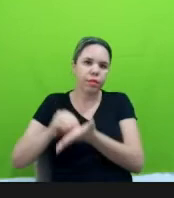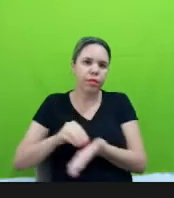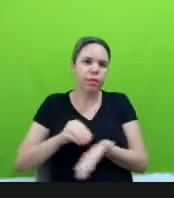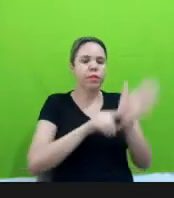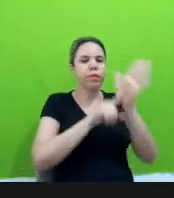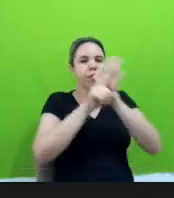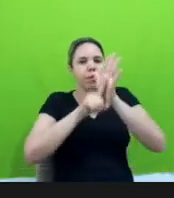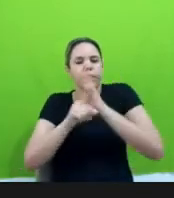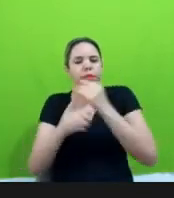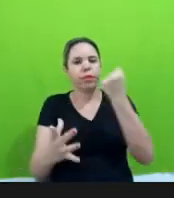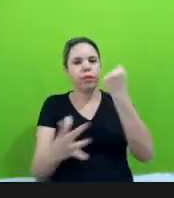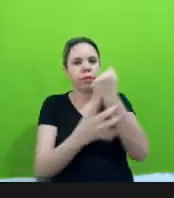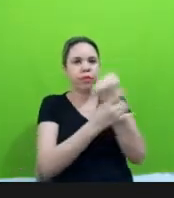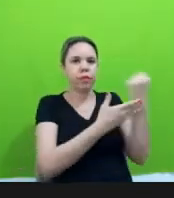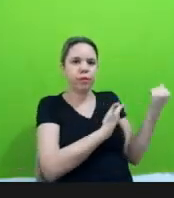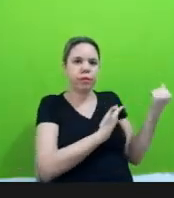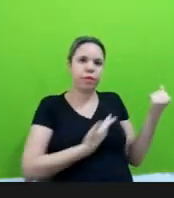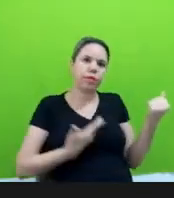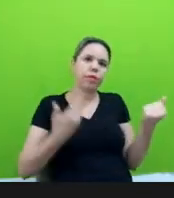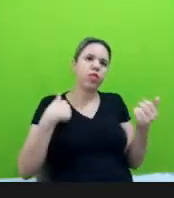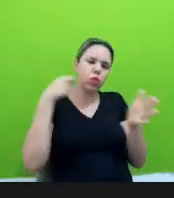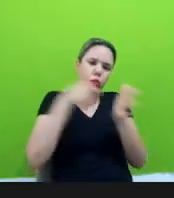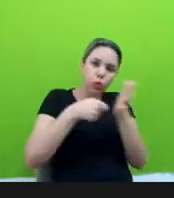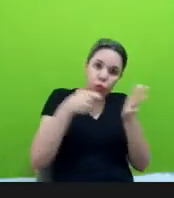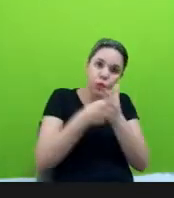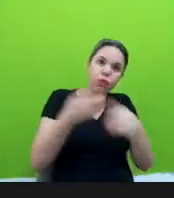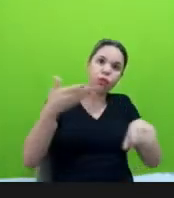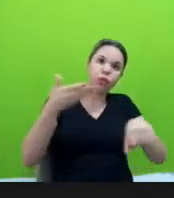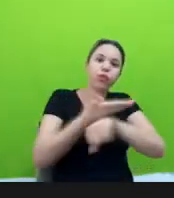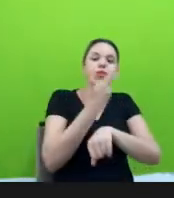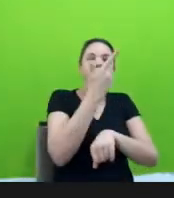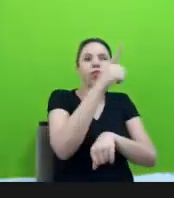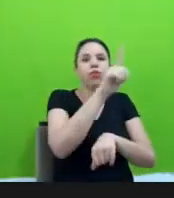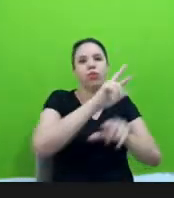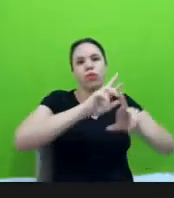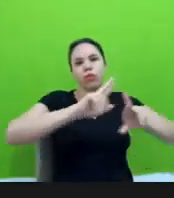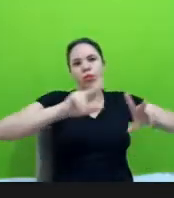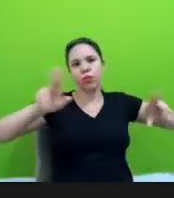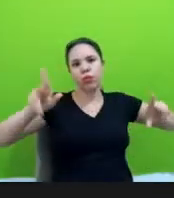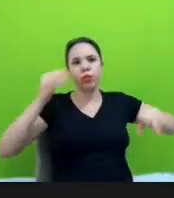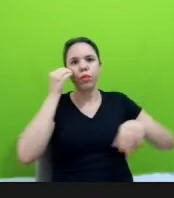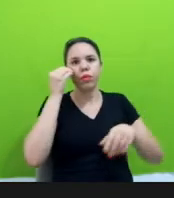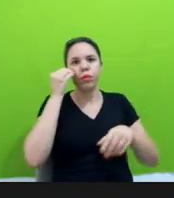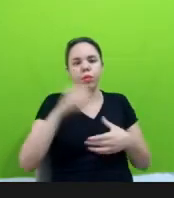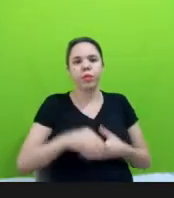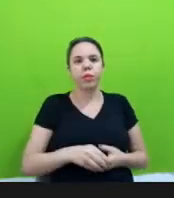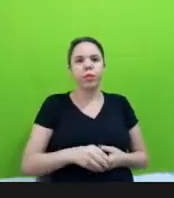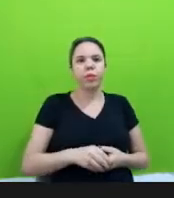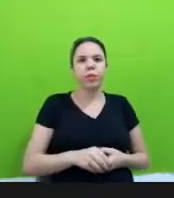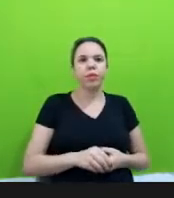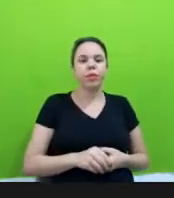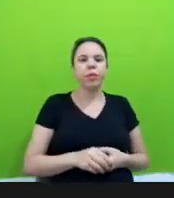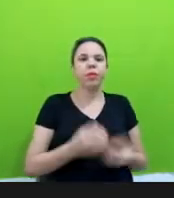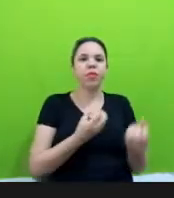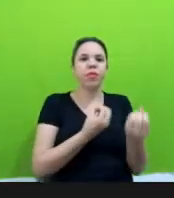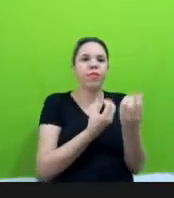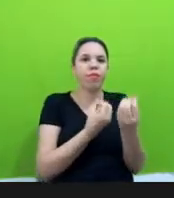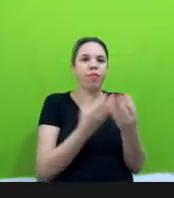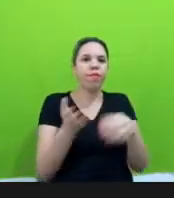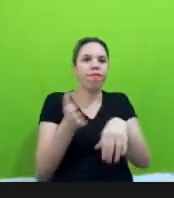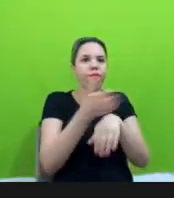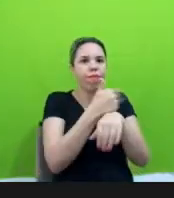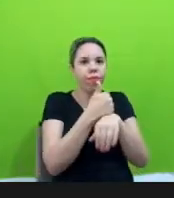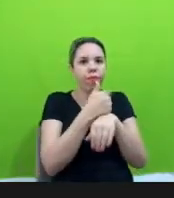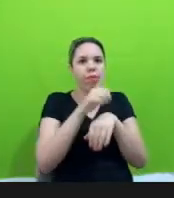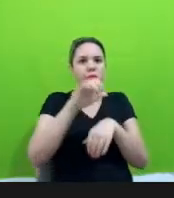Paulo, e eu já lutava para ter acesso a esses vários outros dados, e fazia algumas tentativas, de acesso à informação antes mesmo da lei